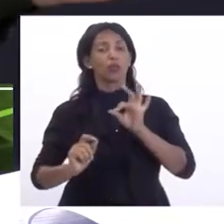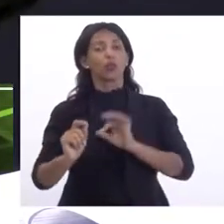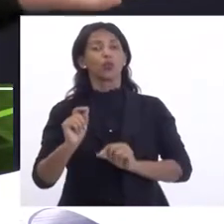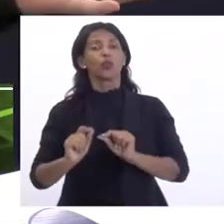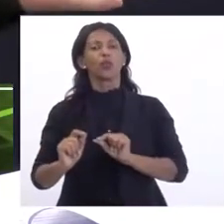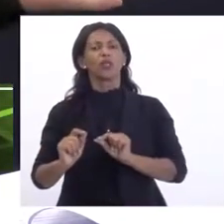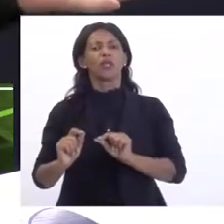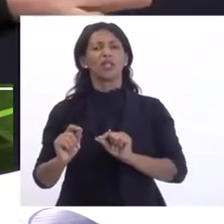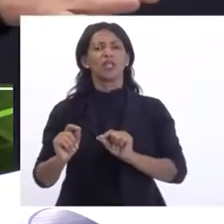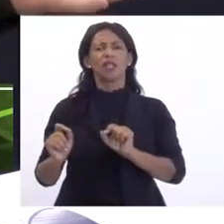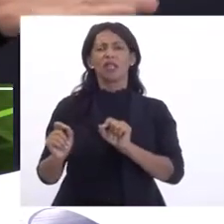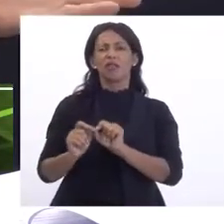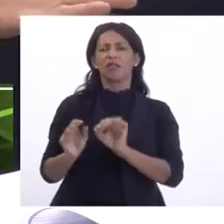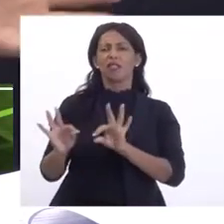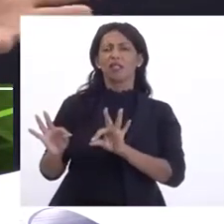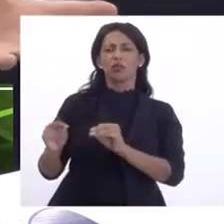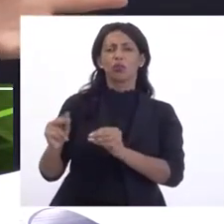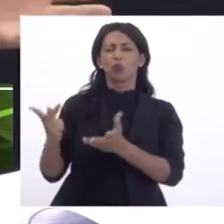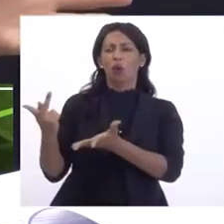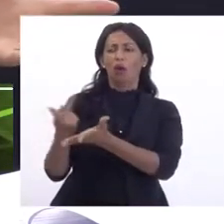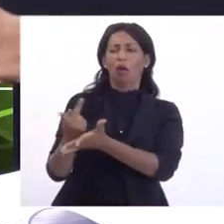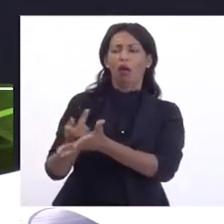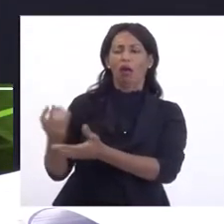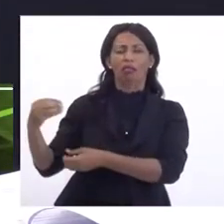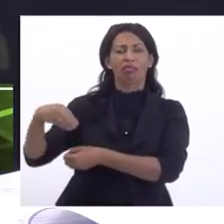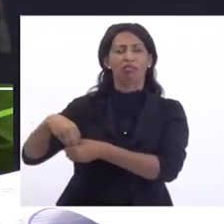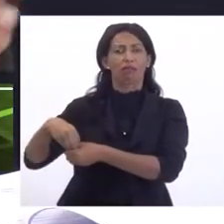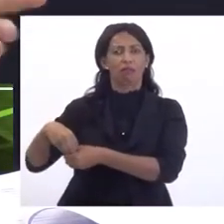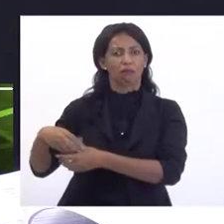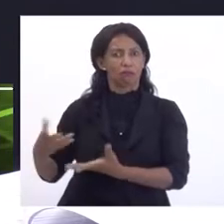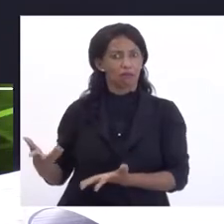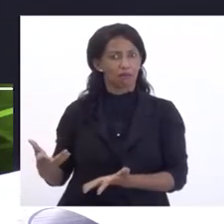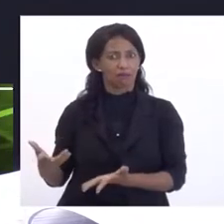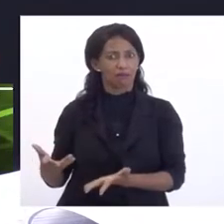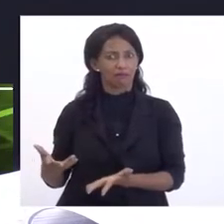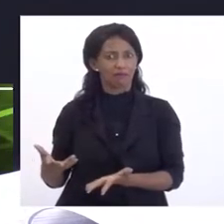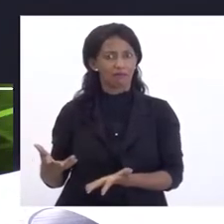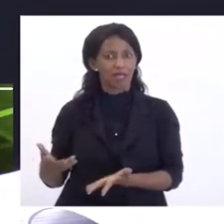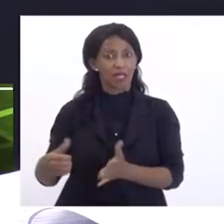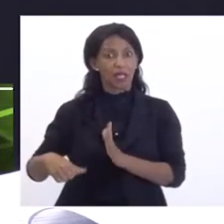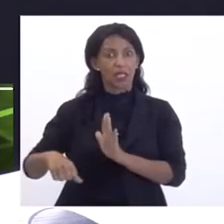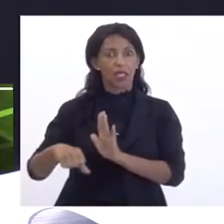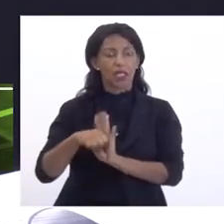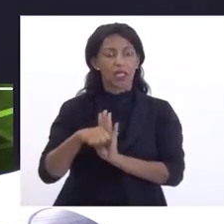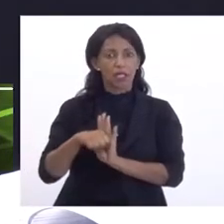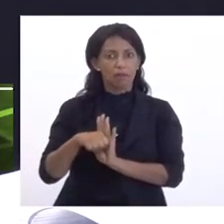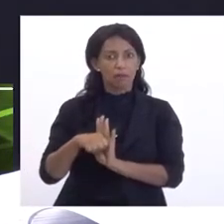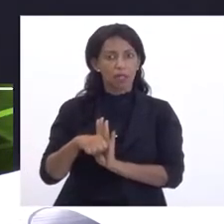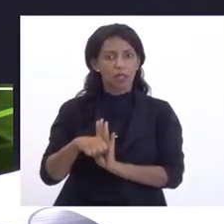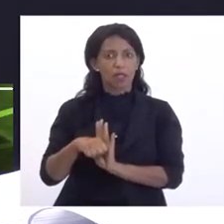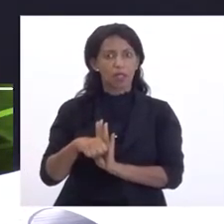de irregularidade lá? Irregularidade é sinônimo de crime, senhor presidente.